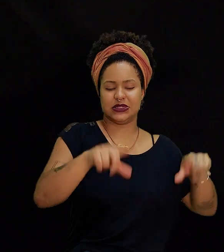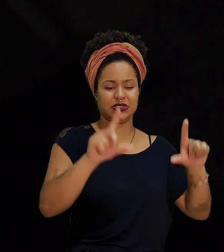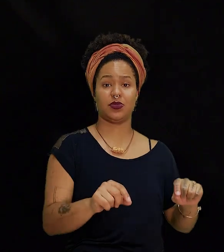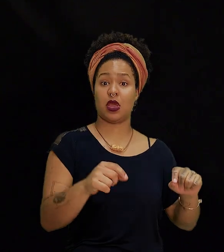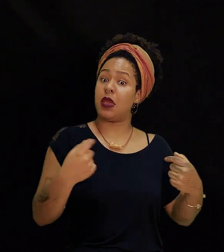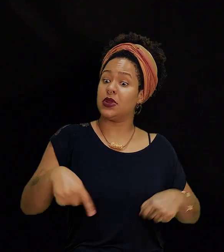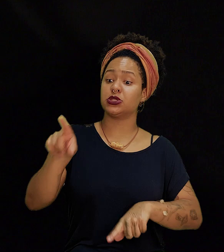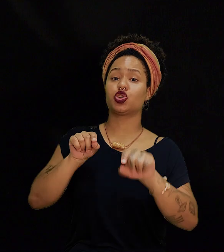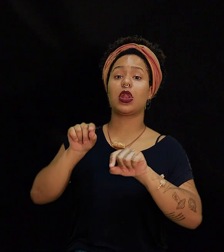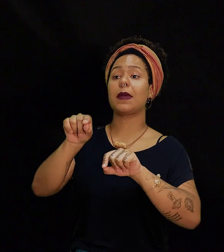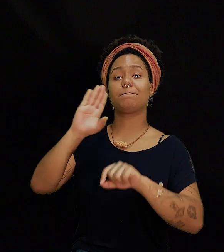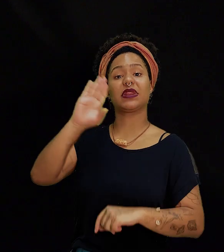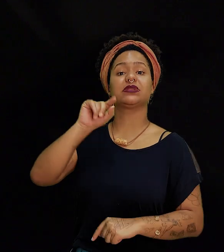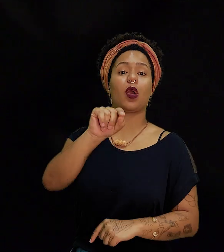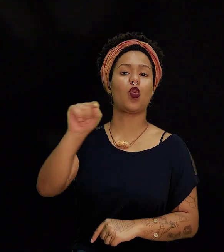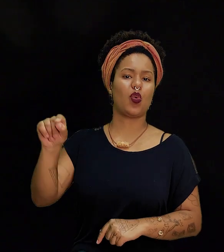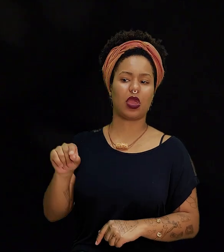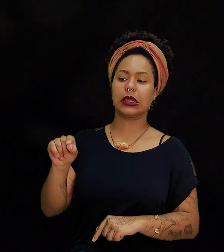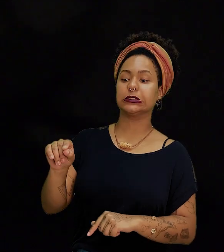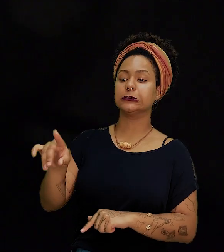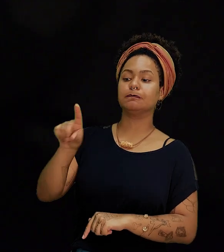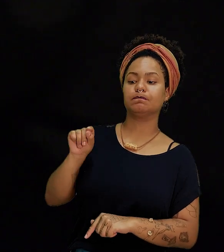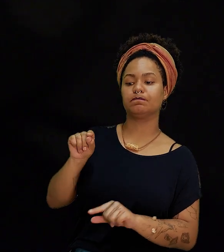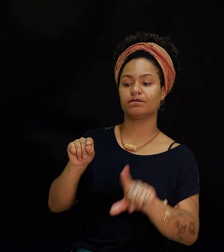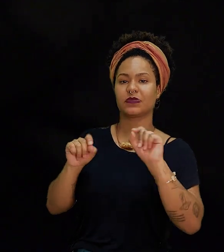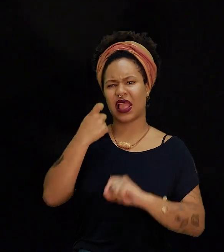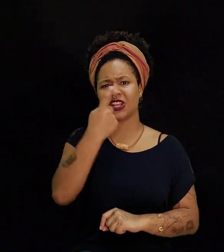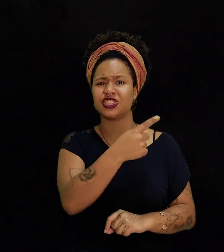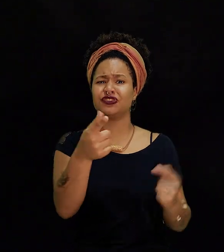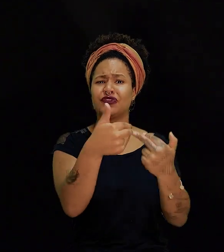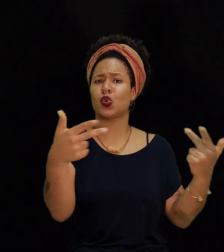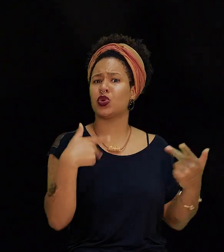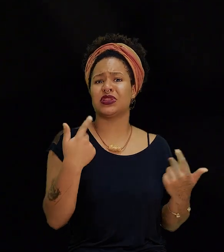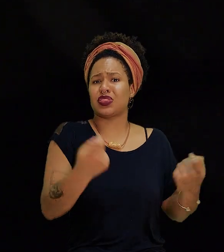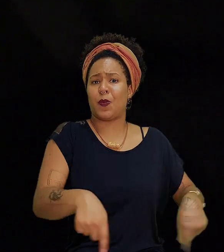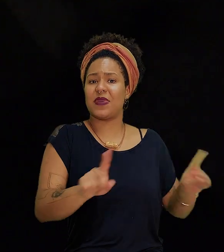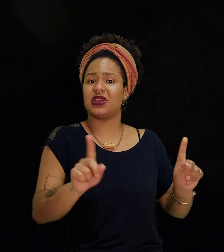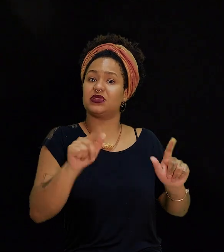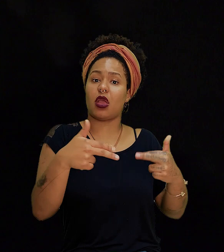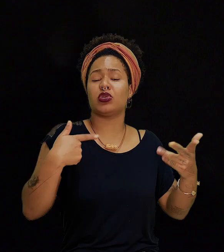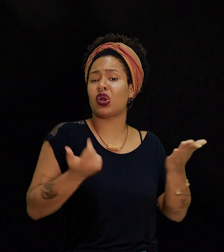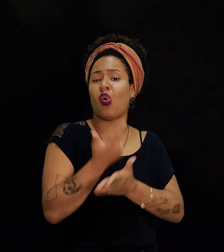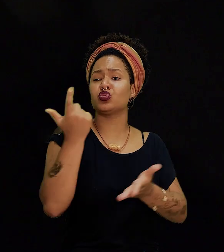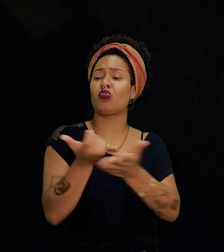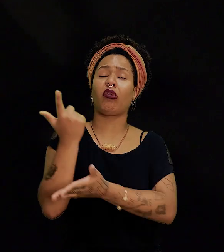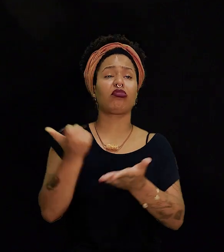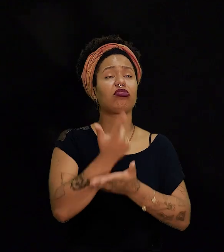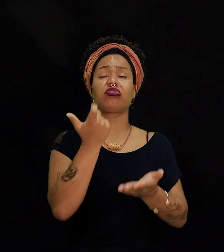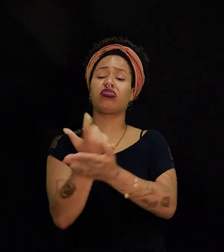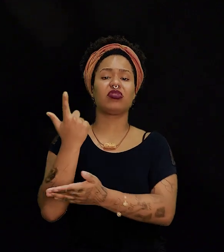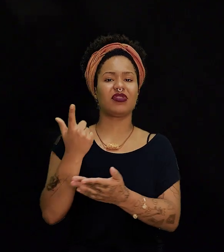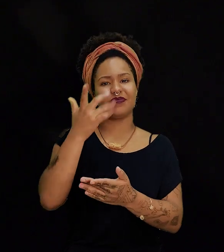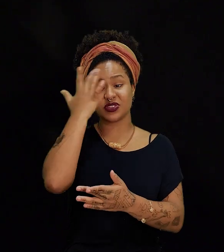consumo. Para isso, precisa escolher o que é prioritário. A gente viu aqui a quantidade de coisa não prioritária. Quer dizer, é uma sociedade de consumo, é uma sociedade